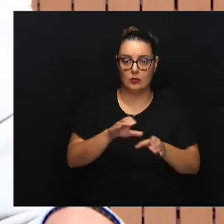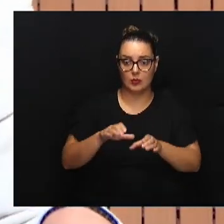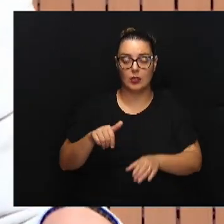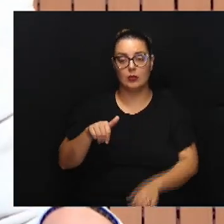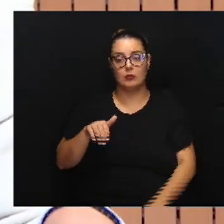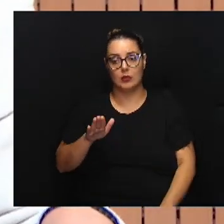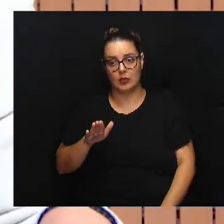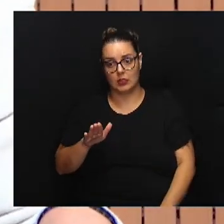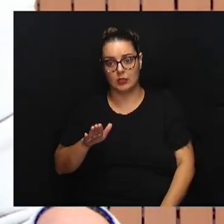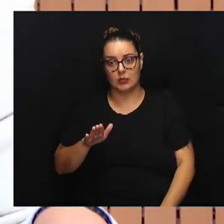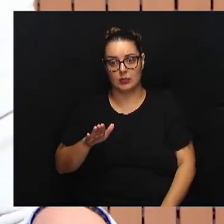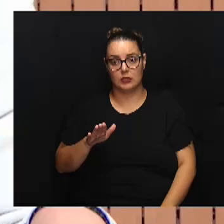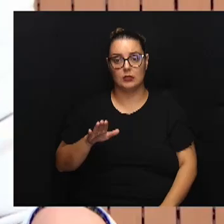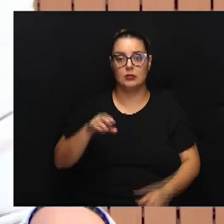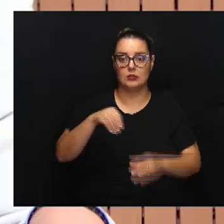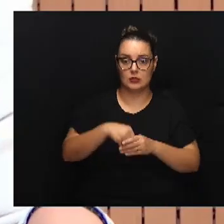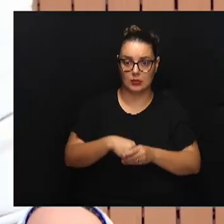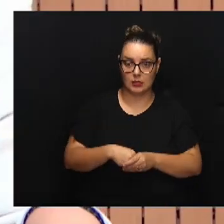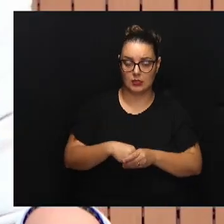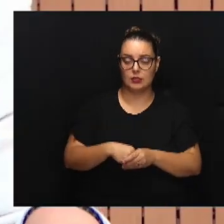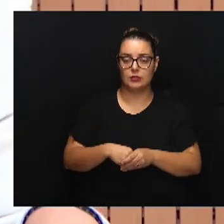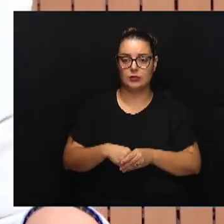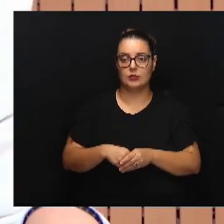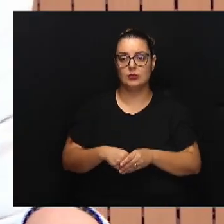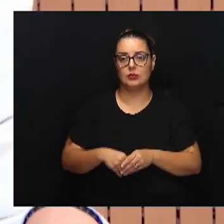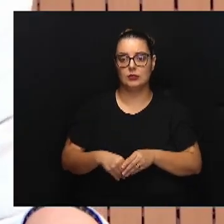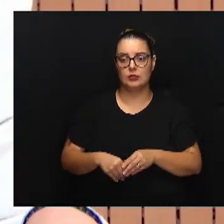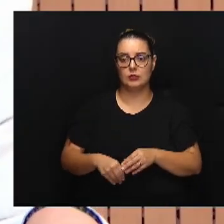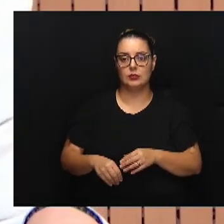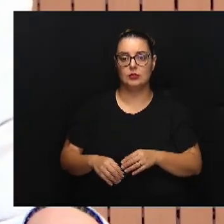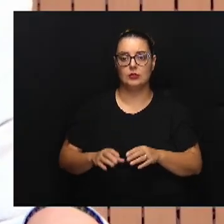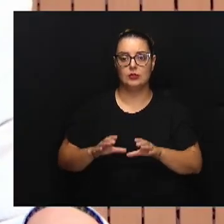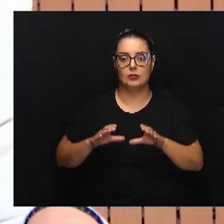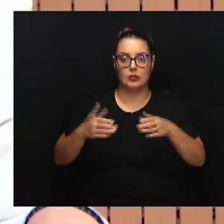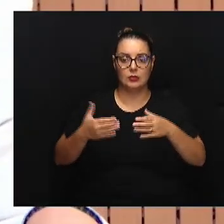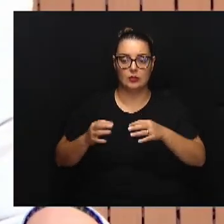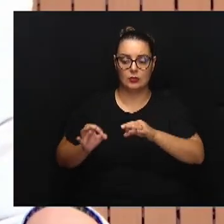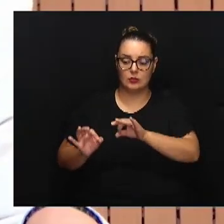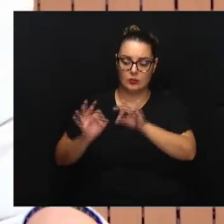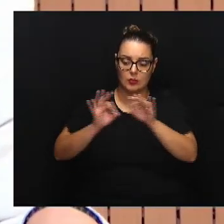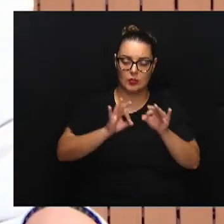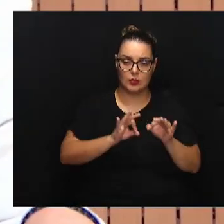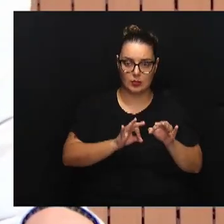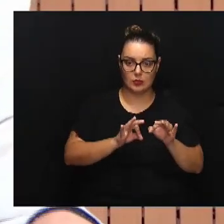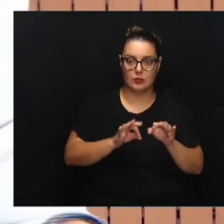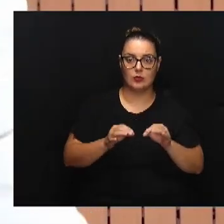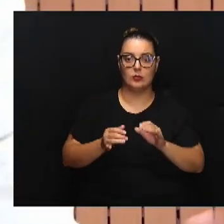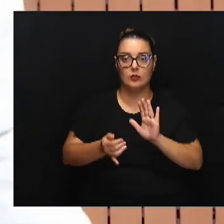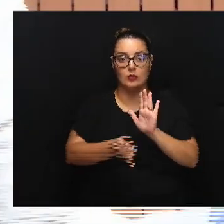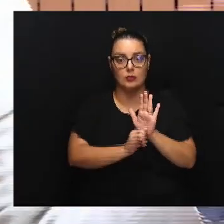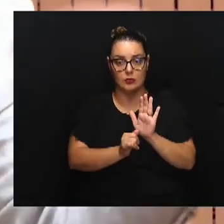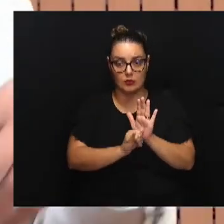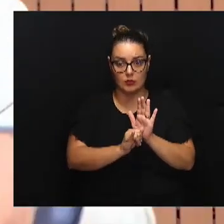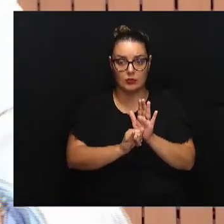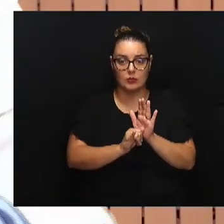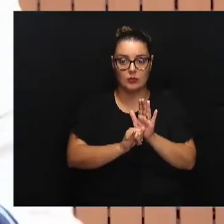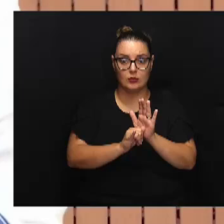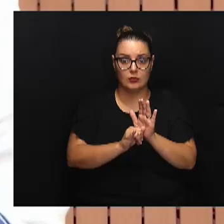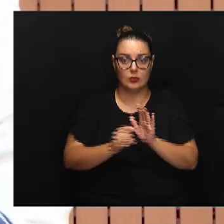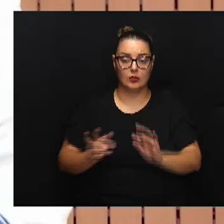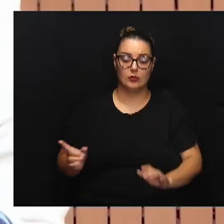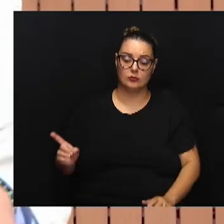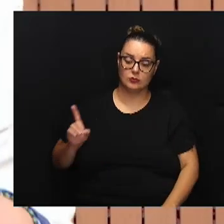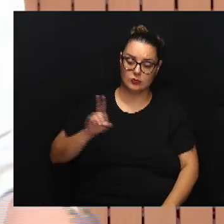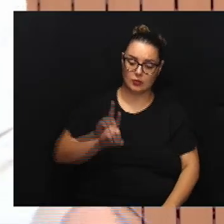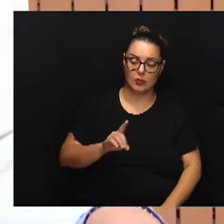mais dentro, né, desse comitê de monitoramento do edital, trazer uma pessoa